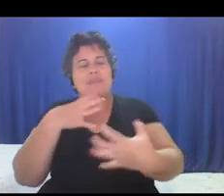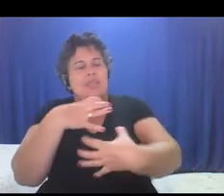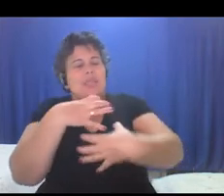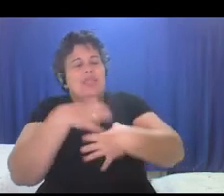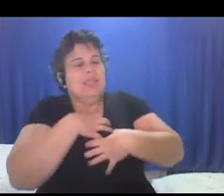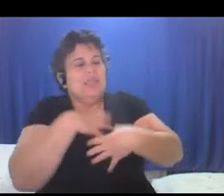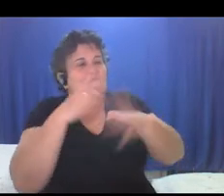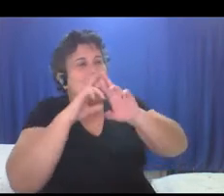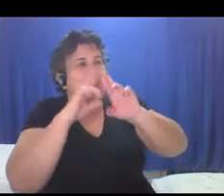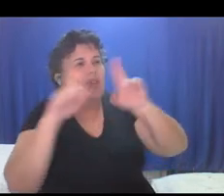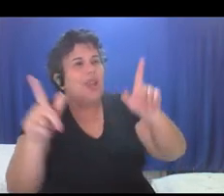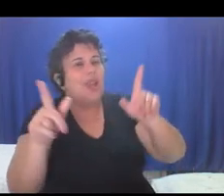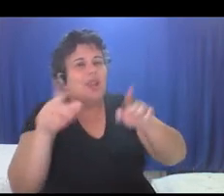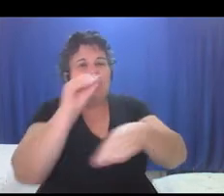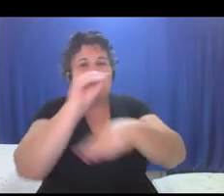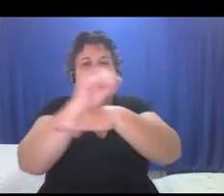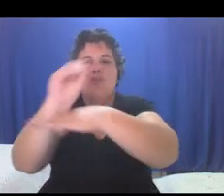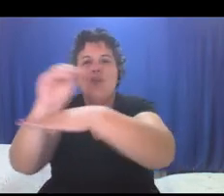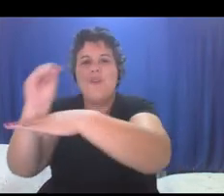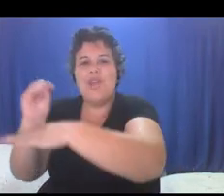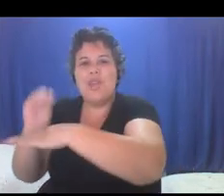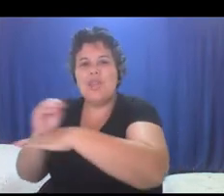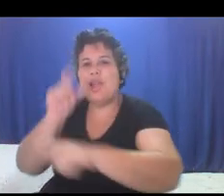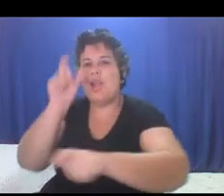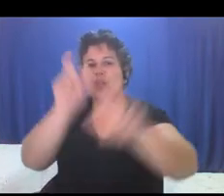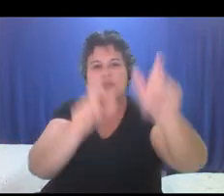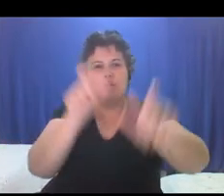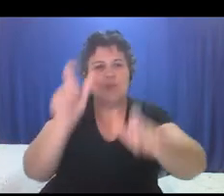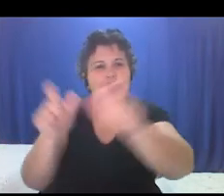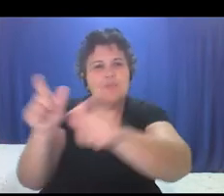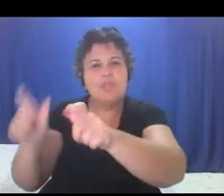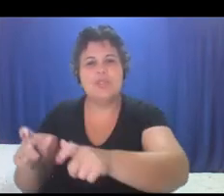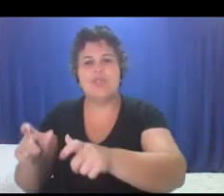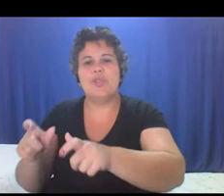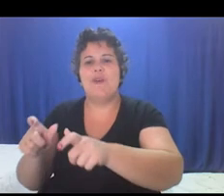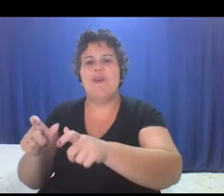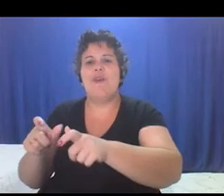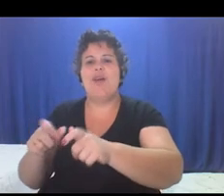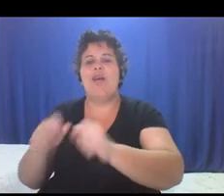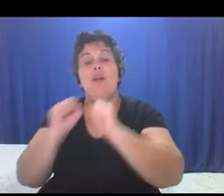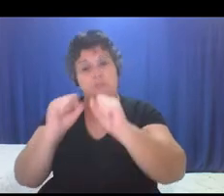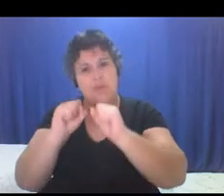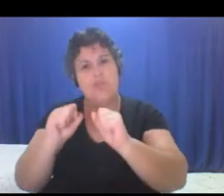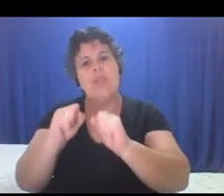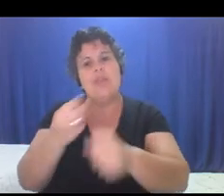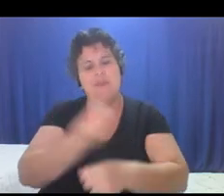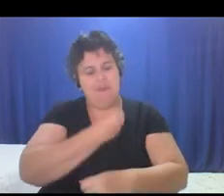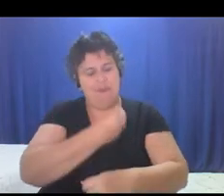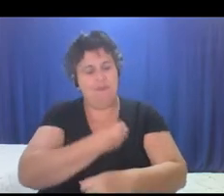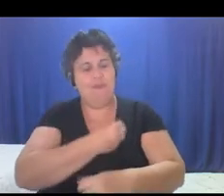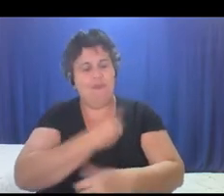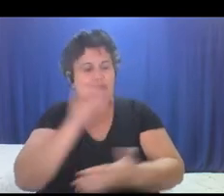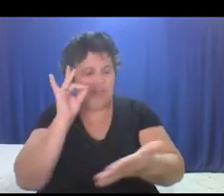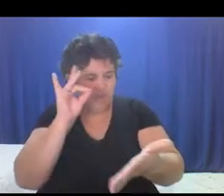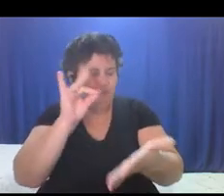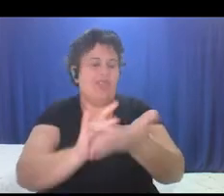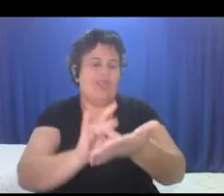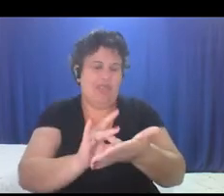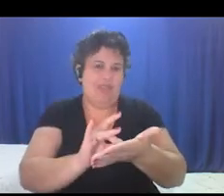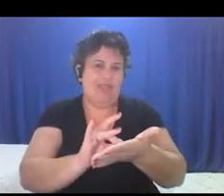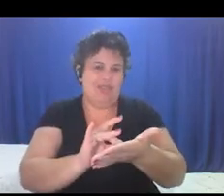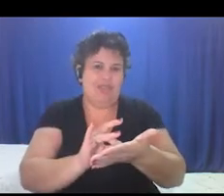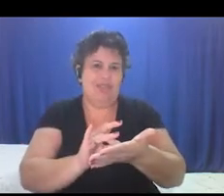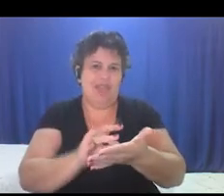O cuidado com as pessoas e você poder ser quem você é de verdade. Eu acho que está muito ligada à sua fala,